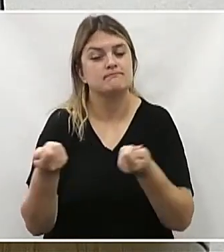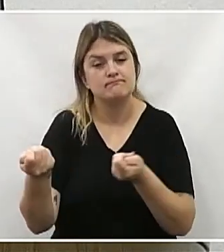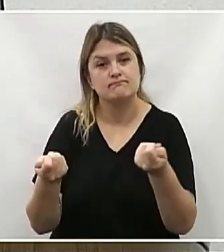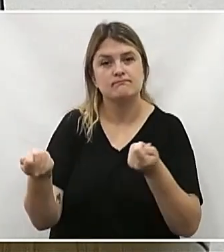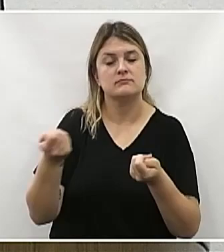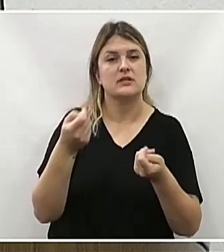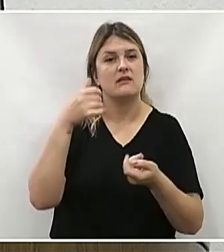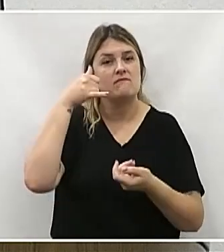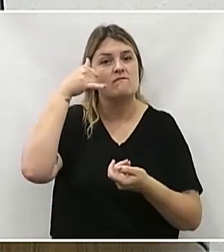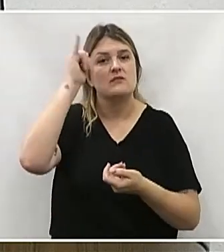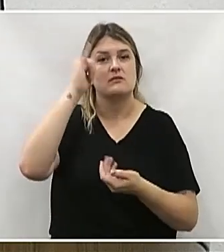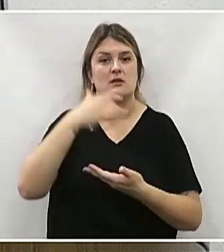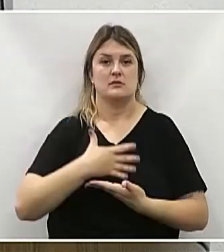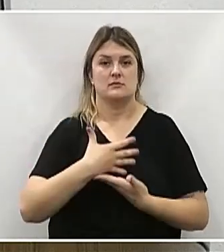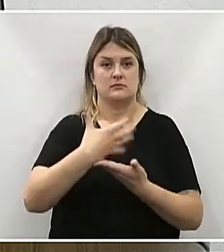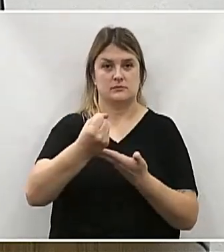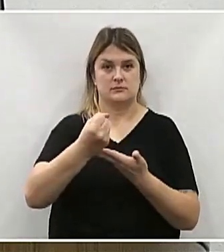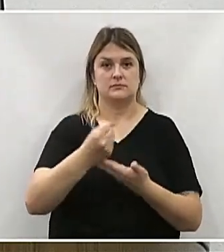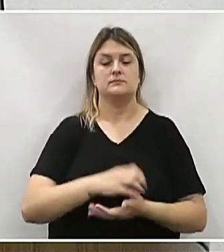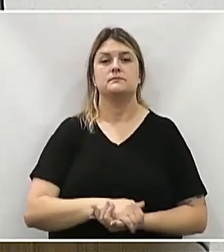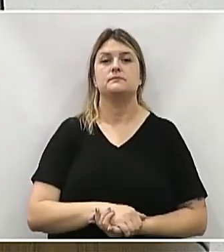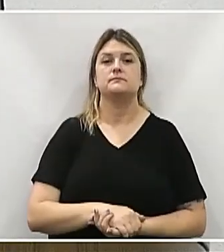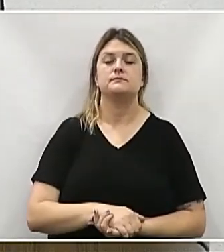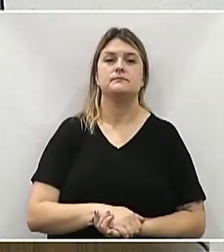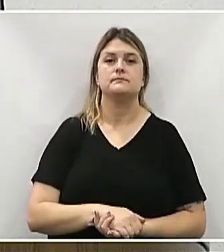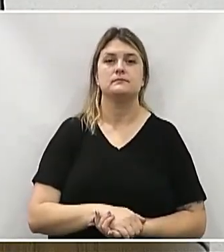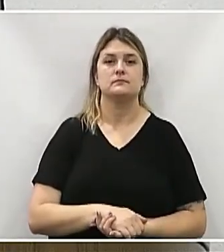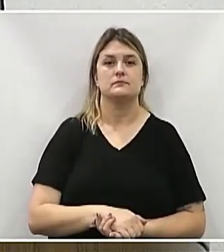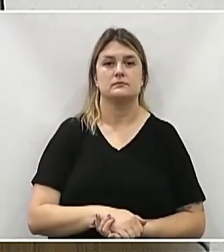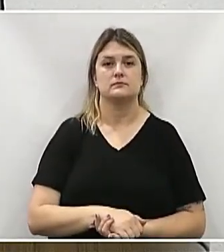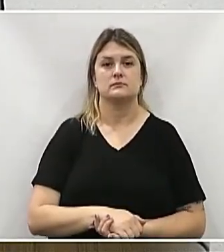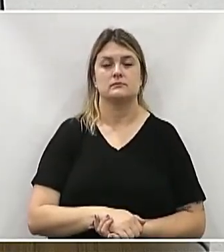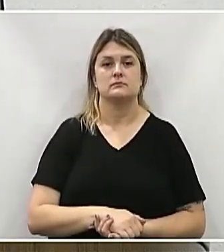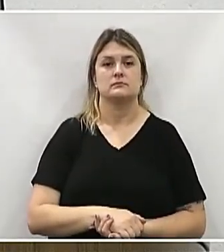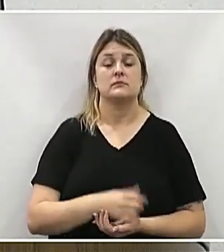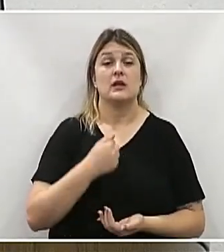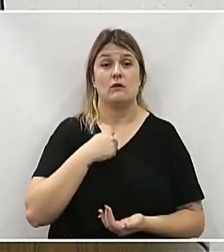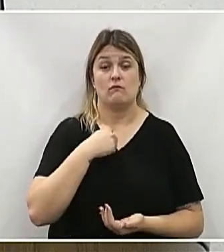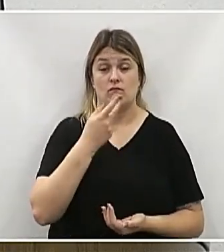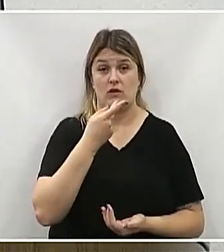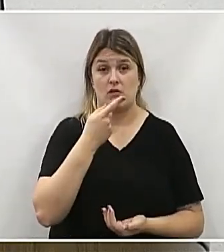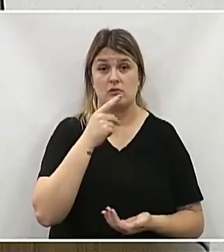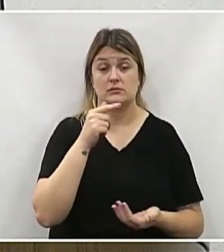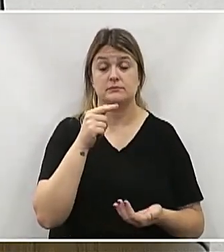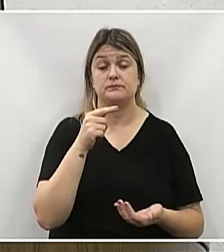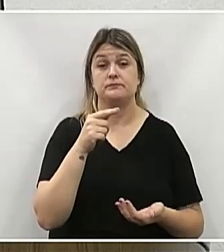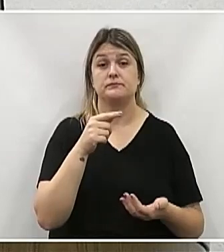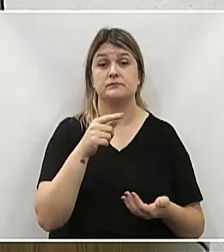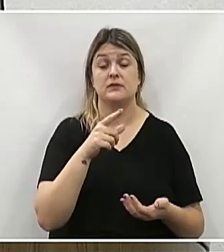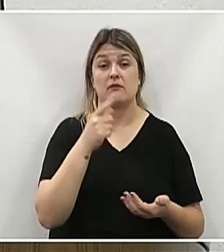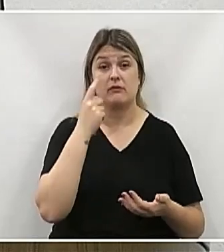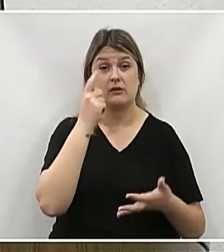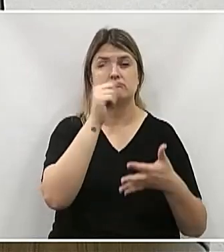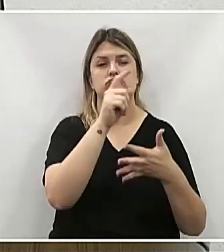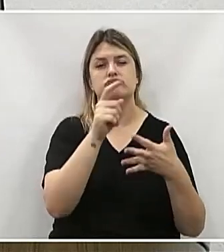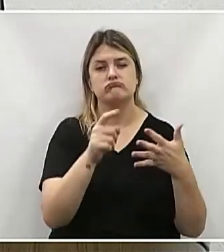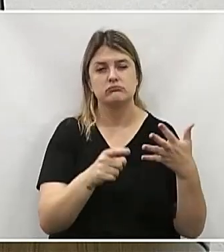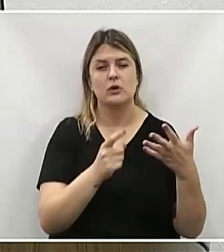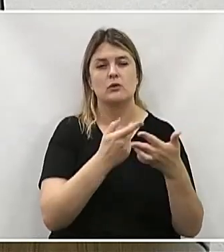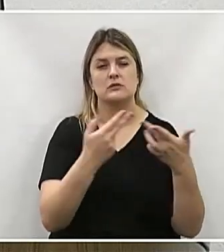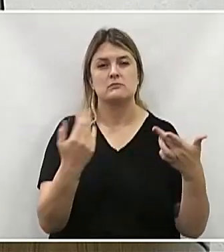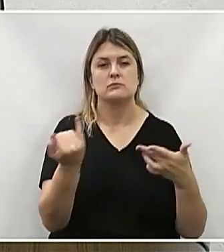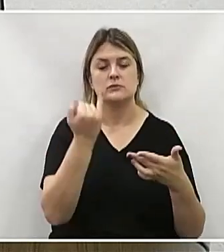prevenção suicídio então é o ponto aqui essas importâncias né